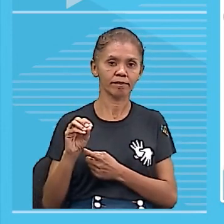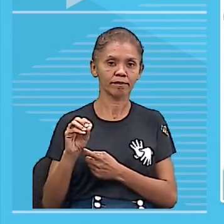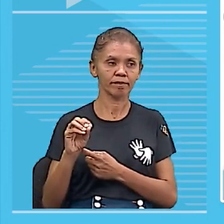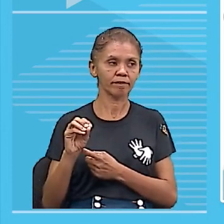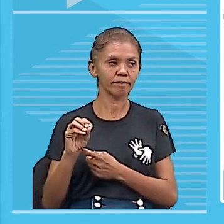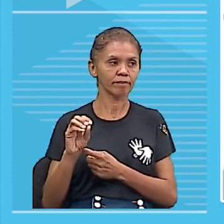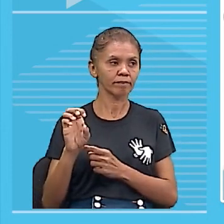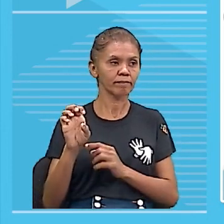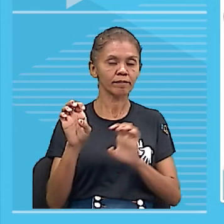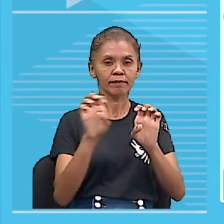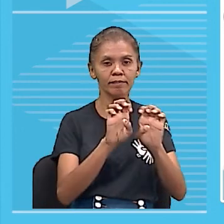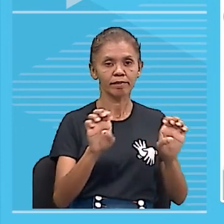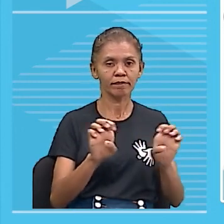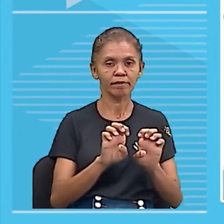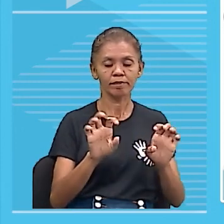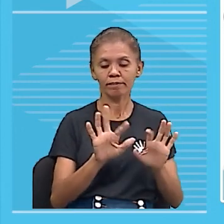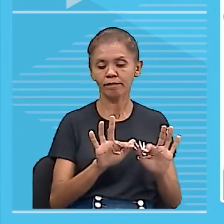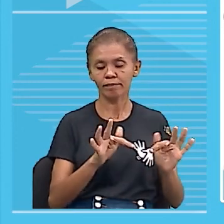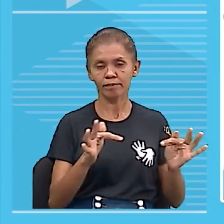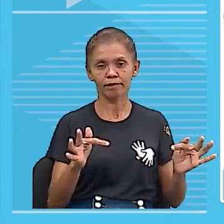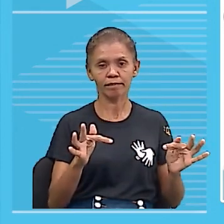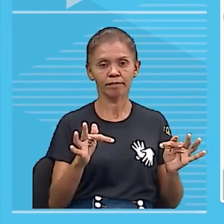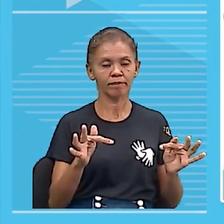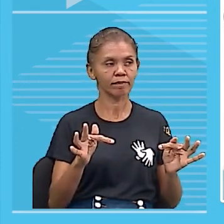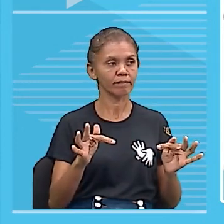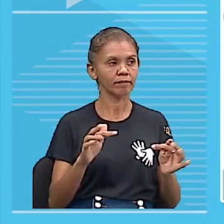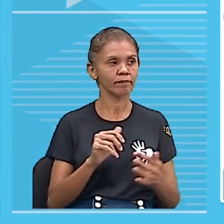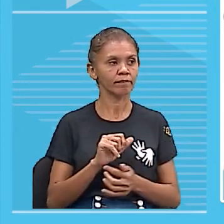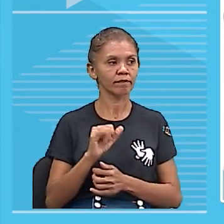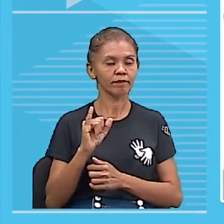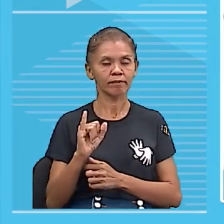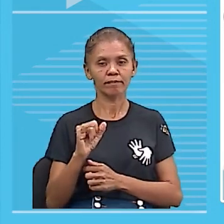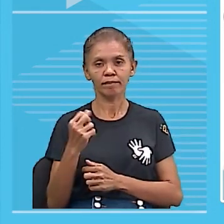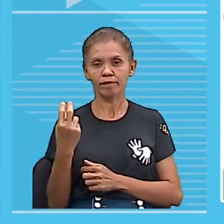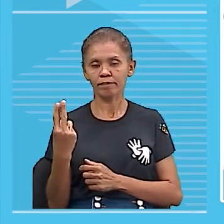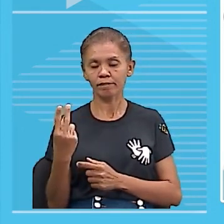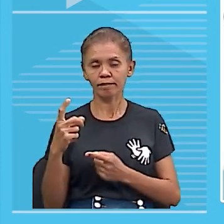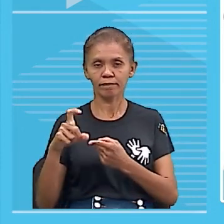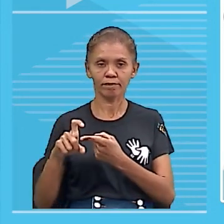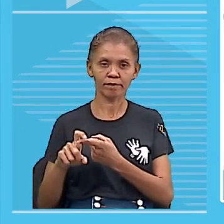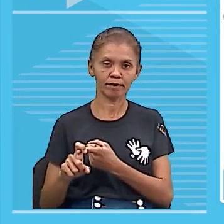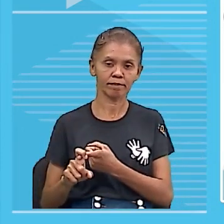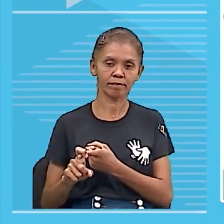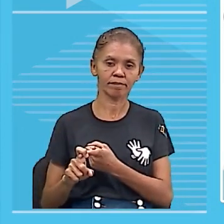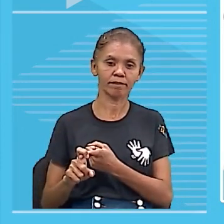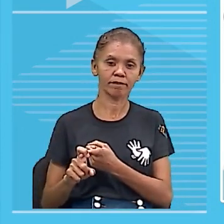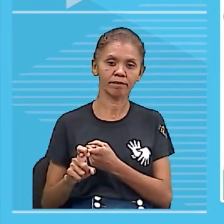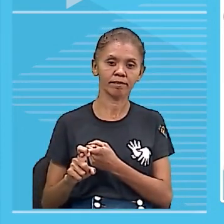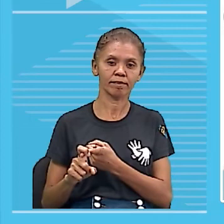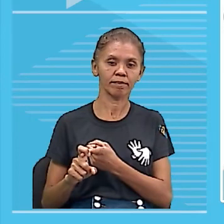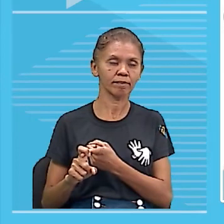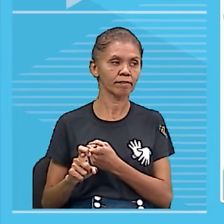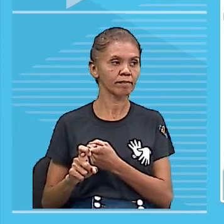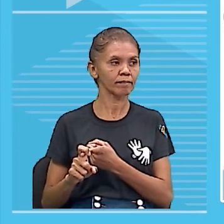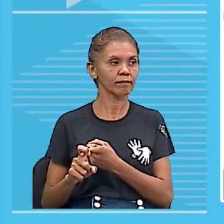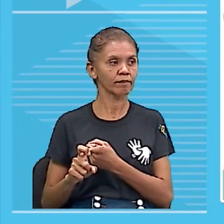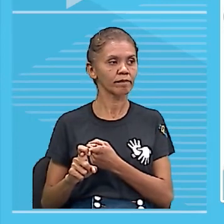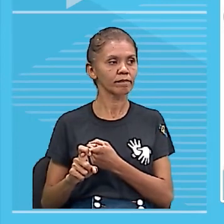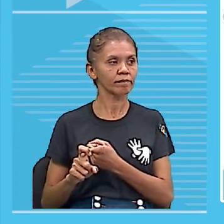simples o seu tenho dois resistores apenas